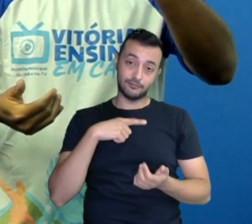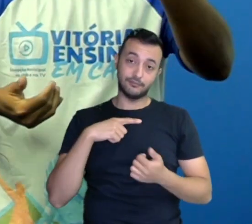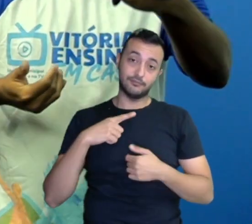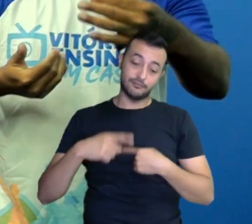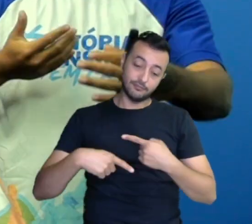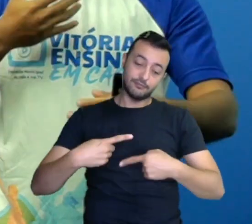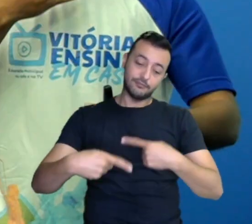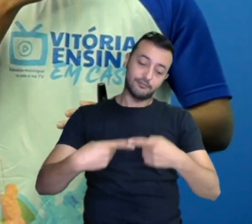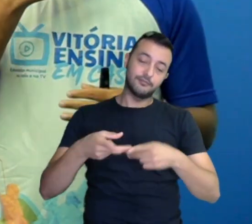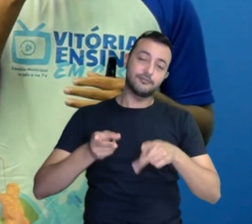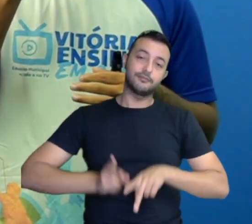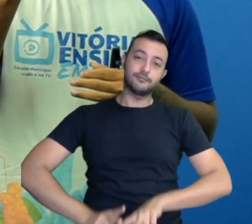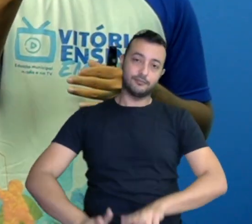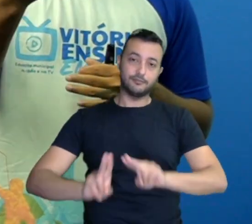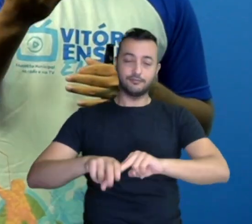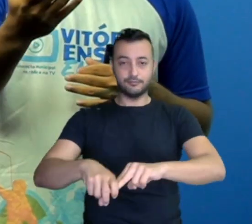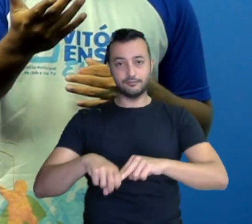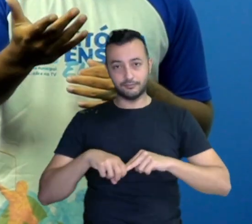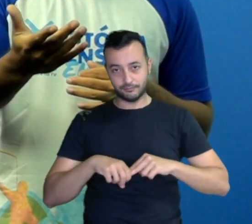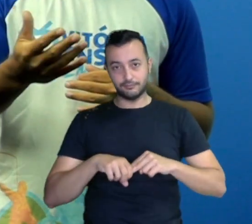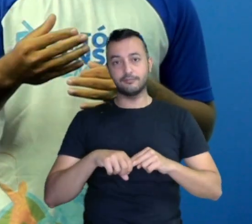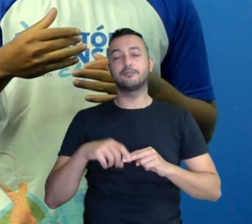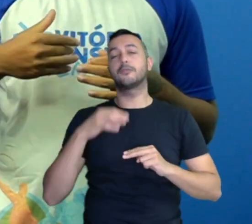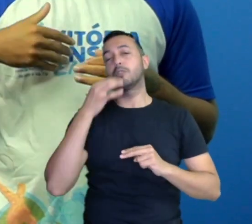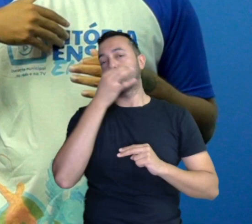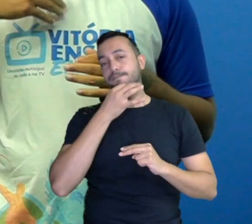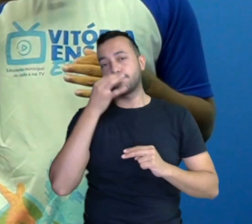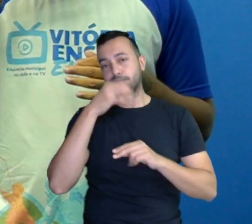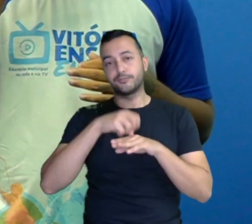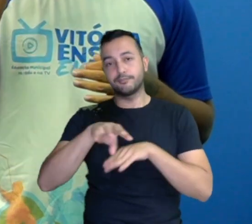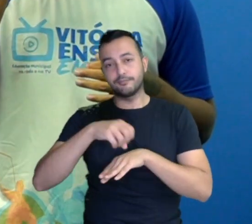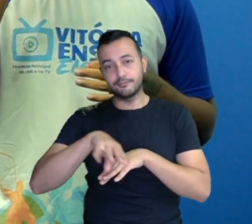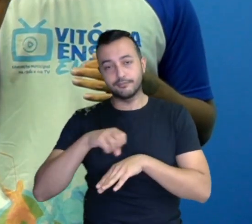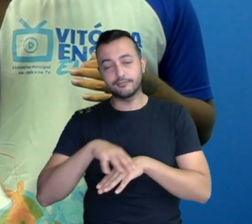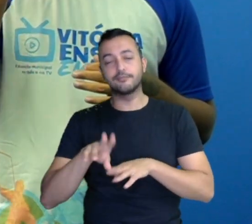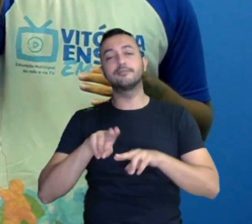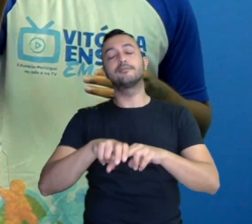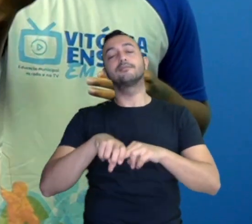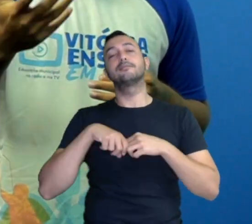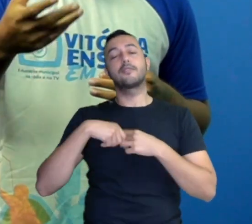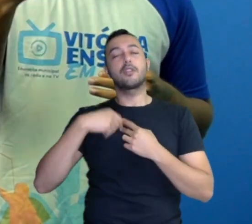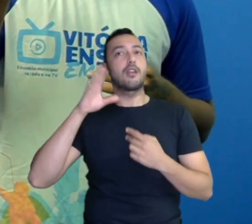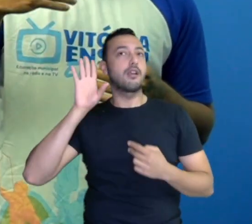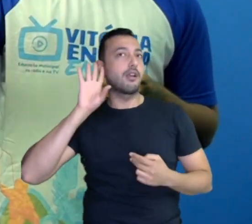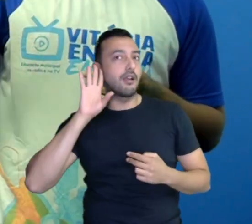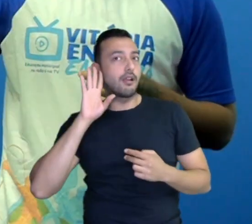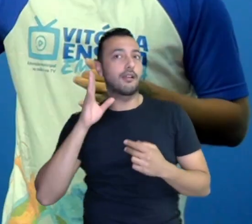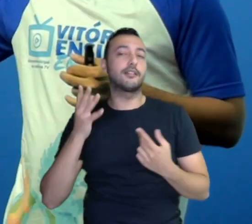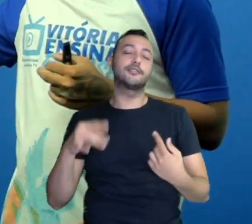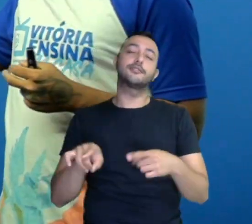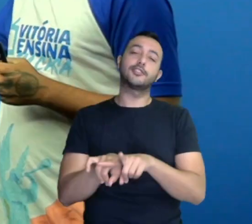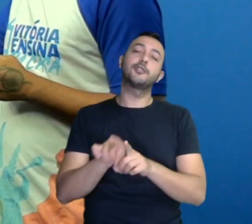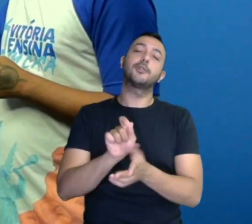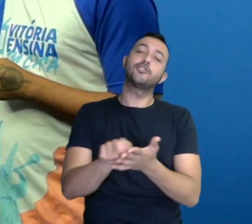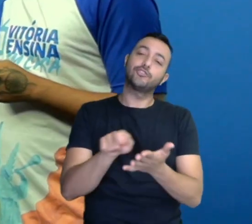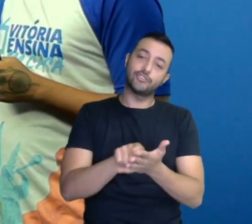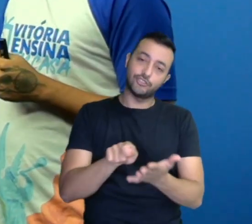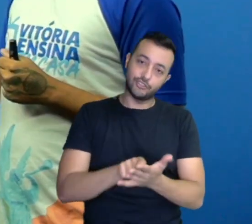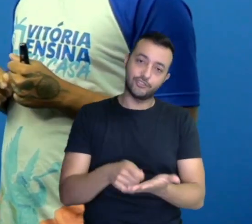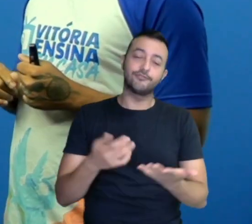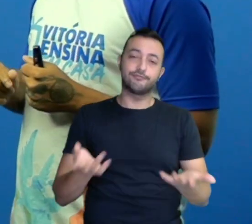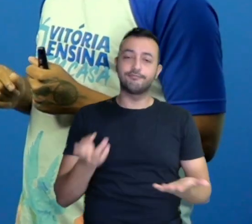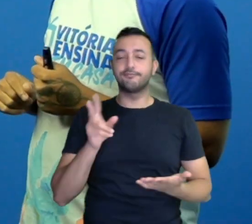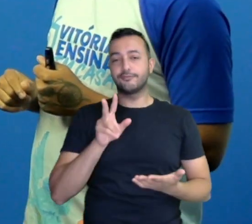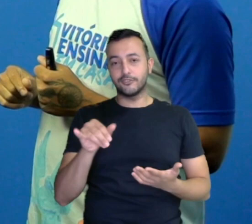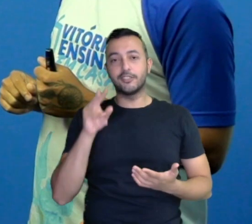de geração a geração através da oralidade, né? Através da escuta e até mesmo da escrita, que a gente vai ver